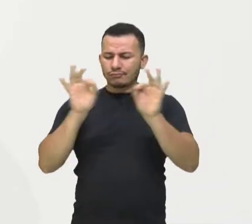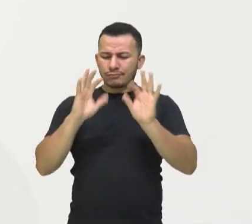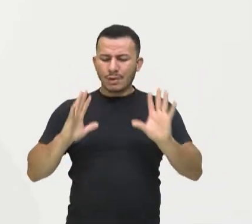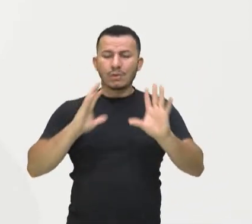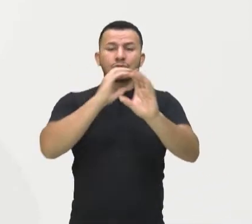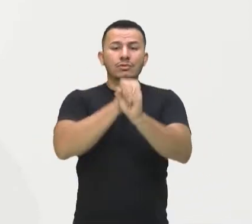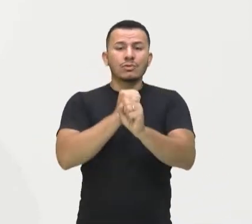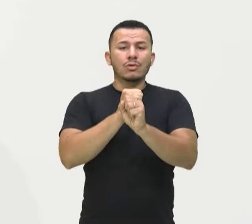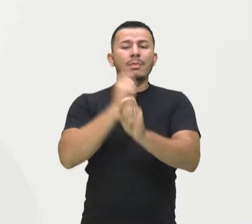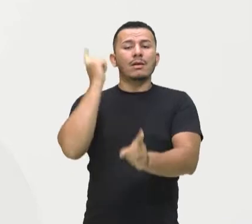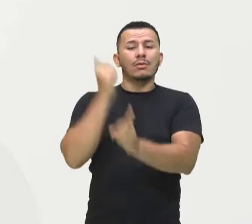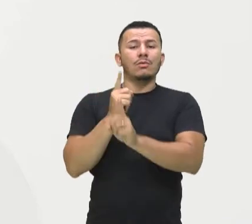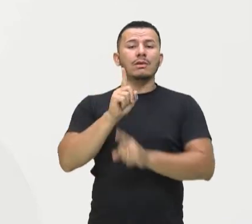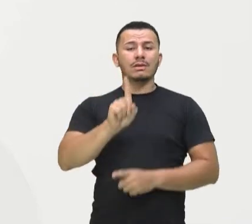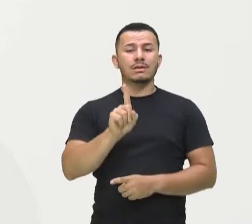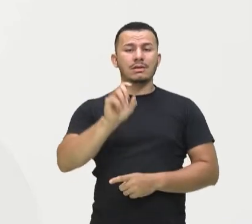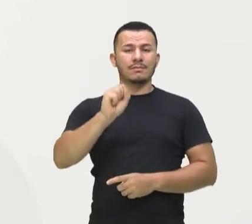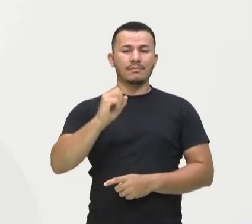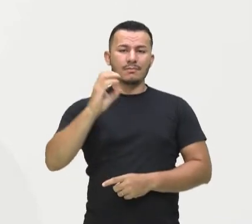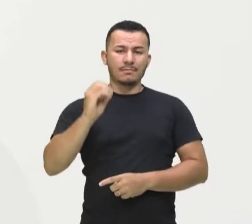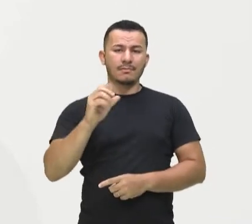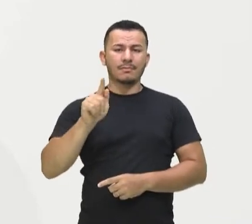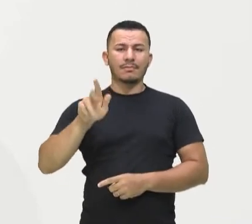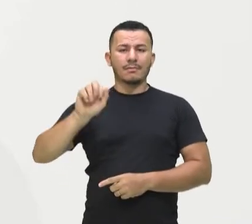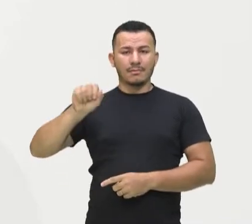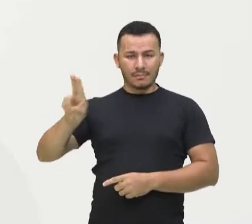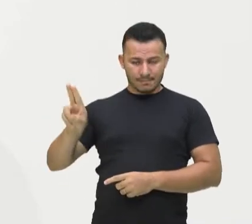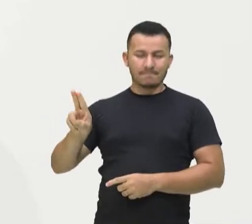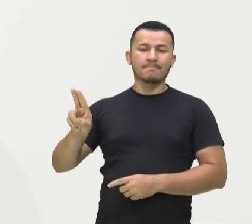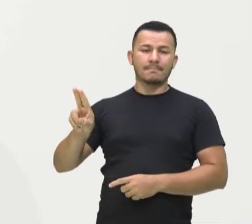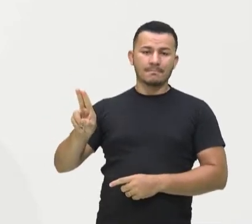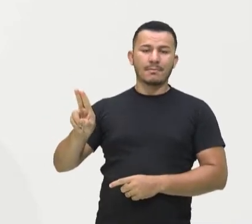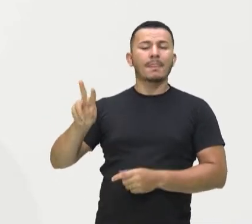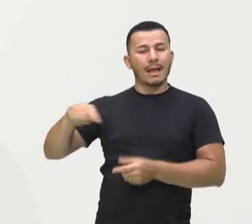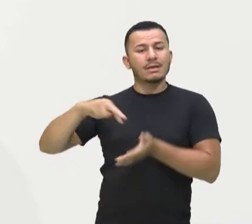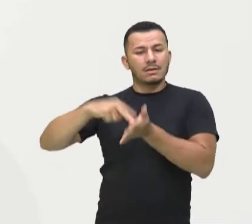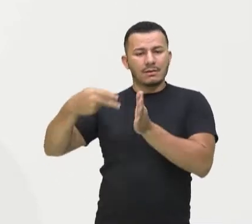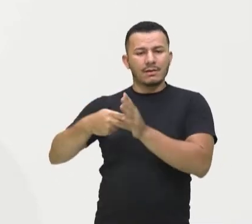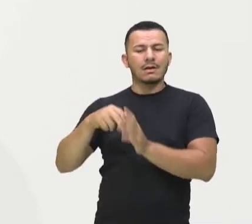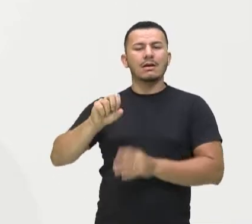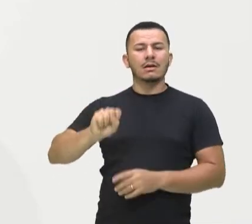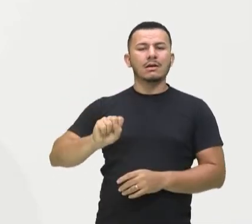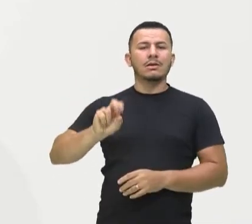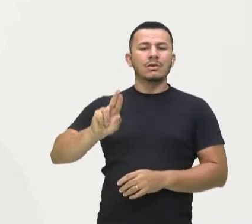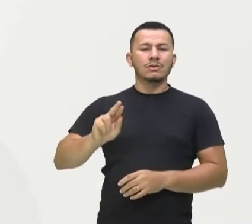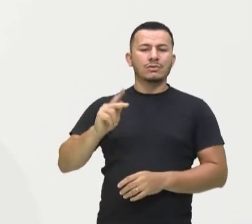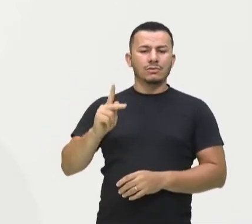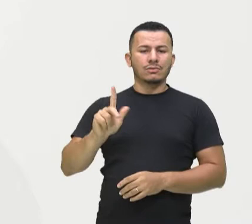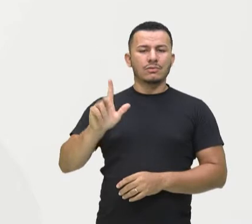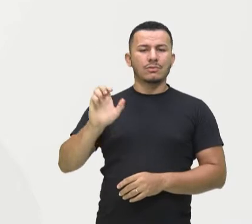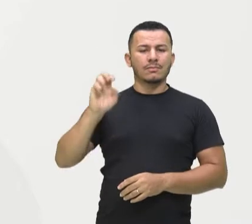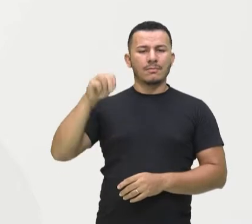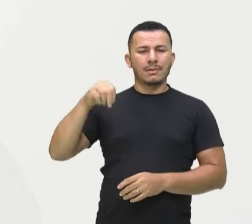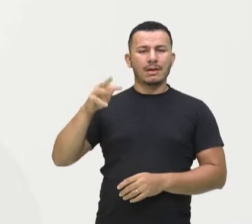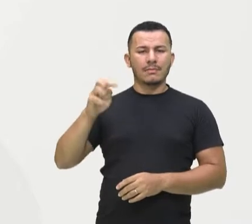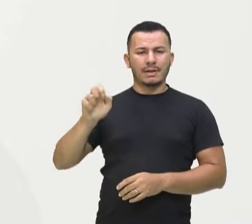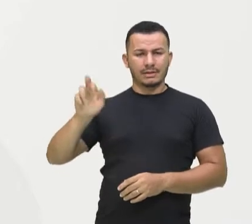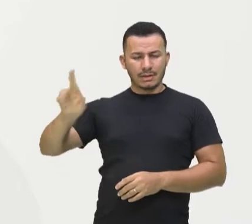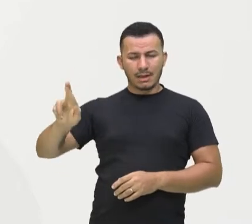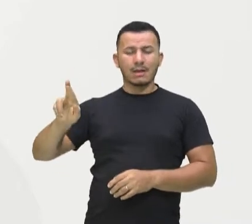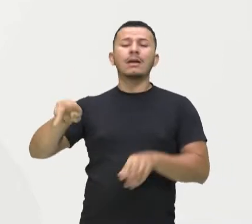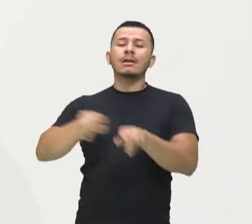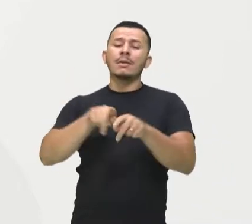180 graus. Em outras palavras, a gente também fala de que o ângulo de 180 graus, ele é dito como sendo um